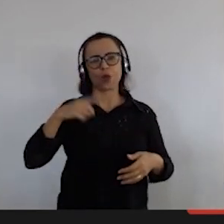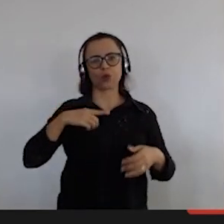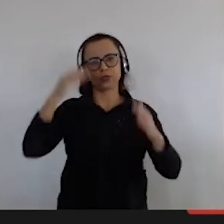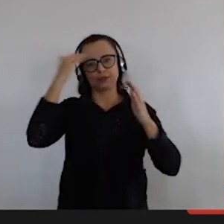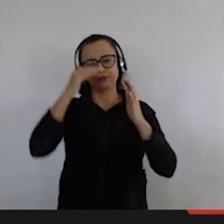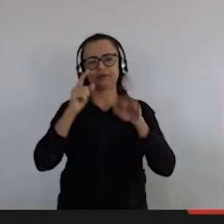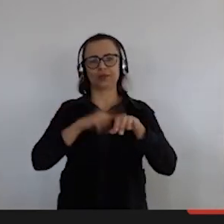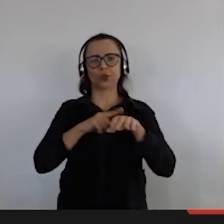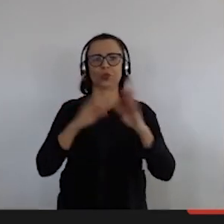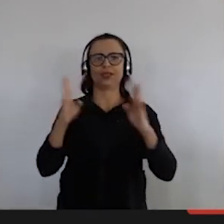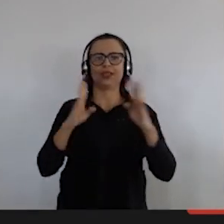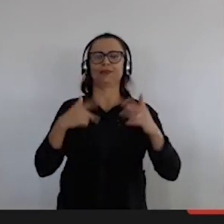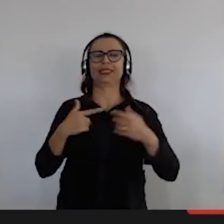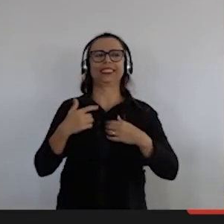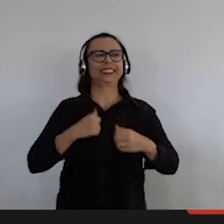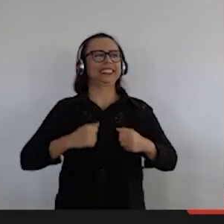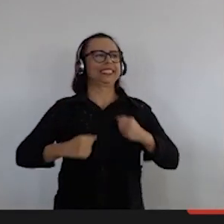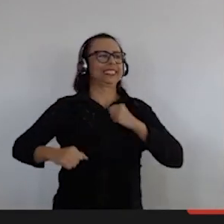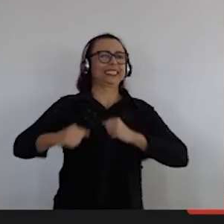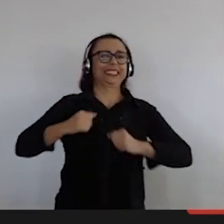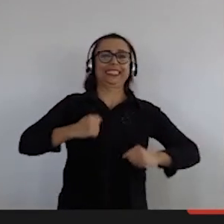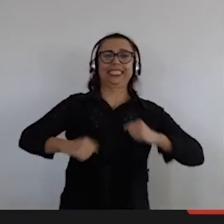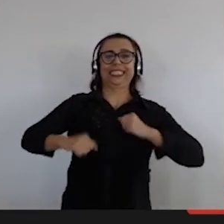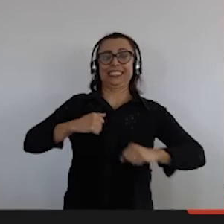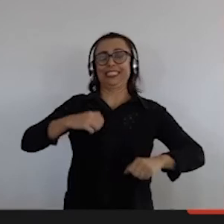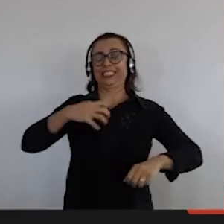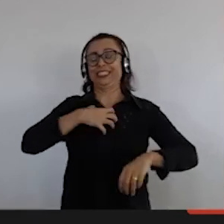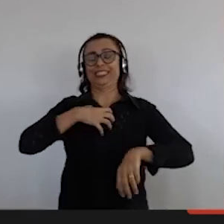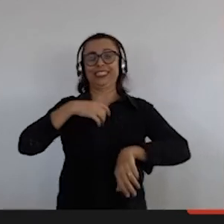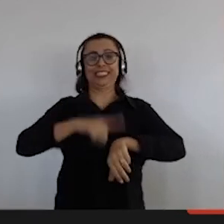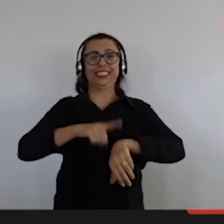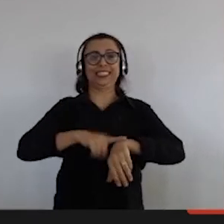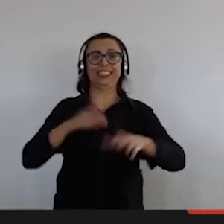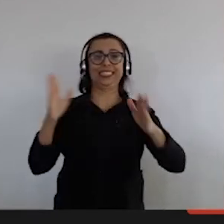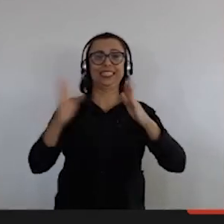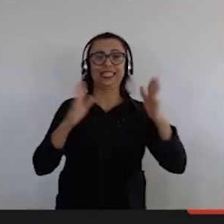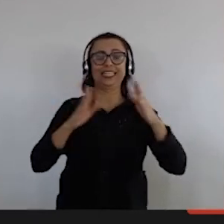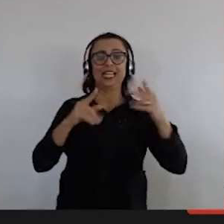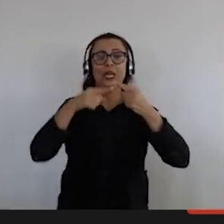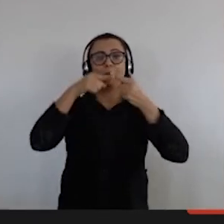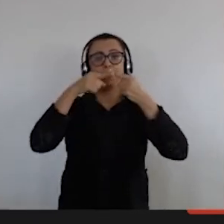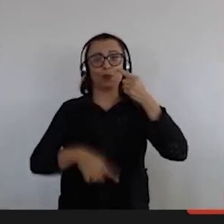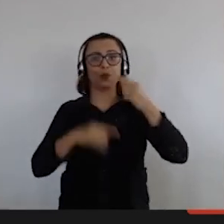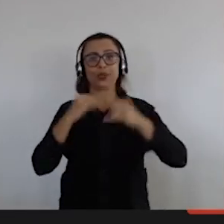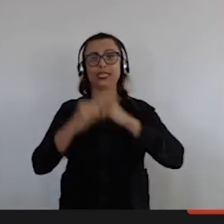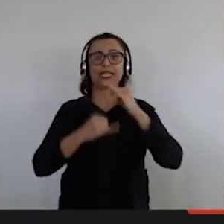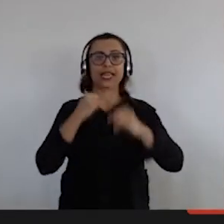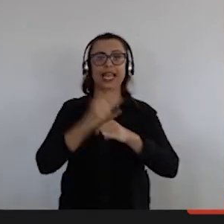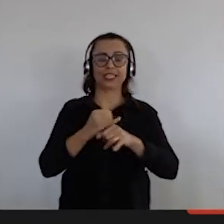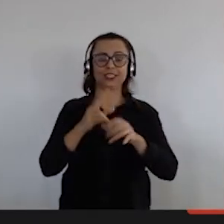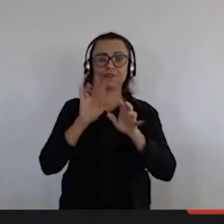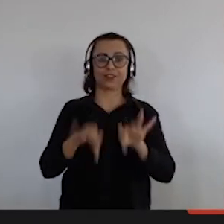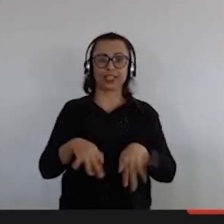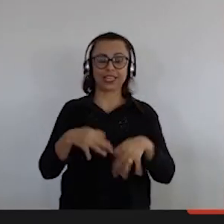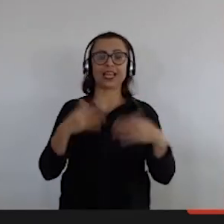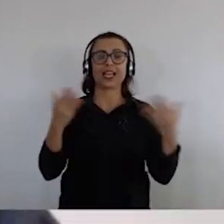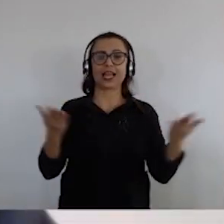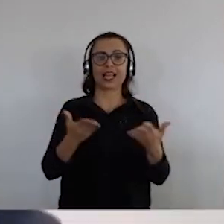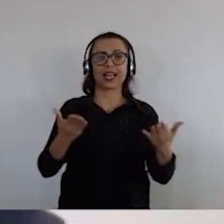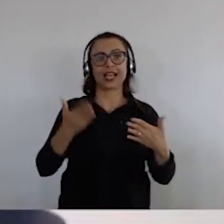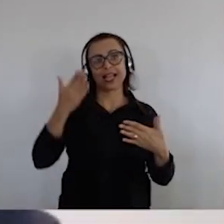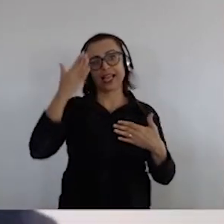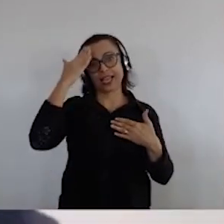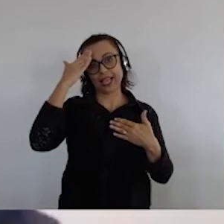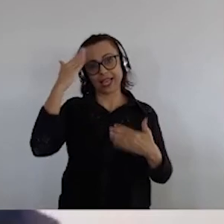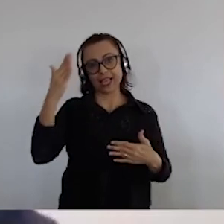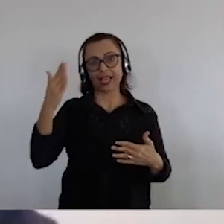tempo. Eu estou ficando aqui agoniado nesse novo modelo, porque a sala vai cair em 40 segundos. Então, eu gostaria de